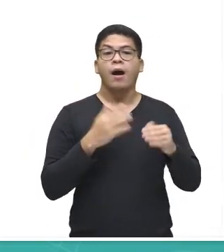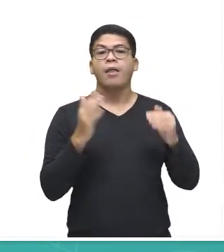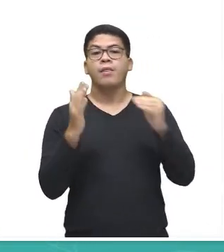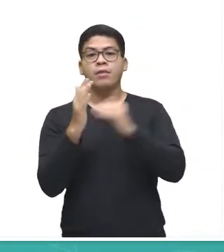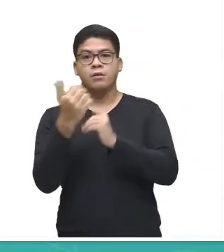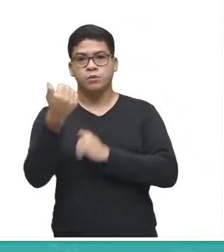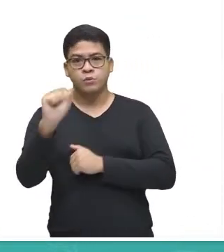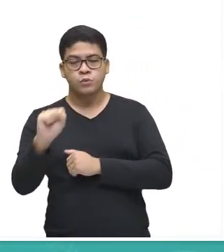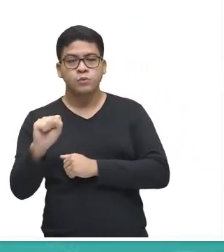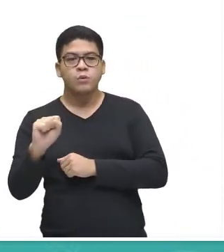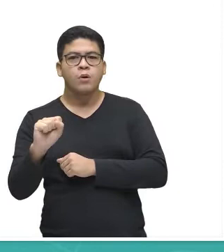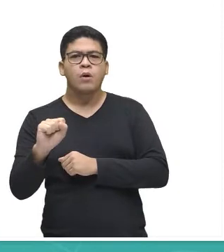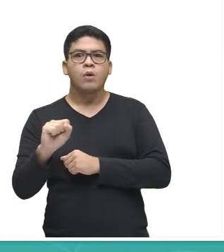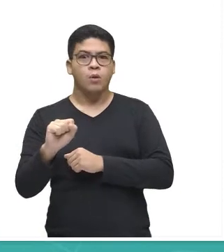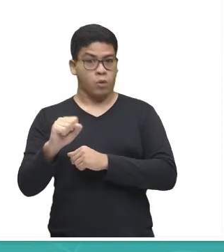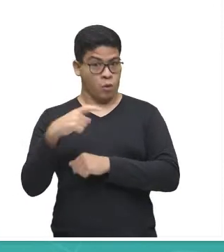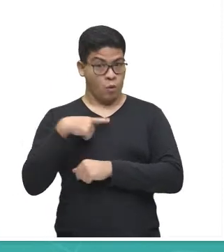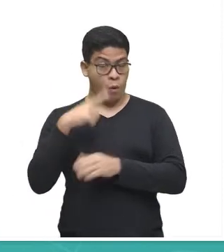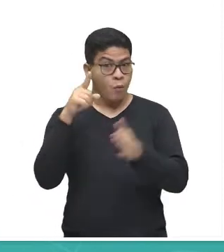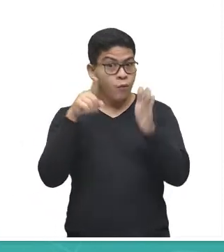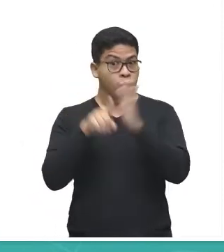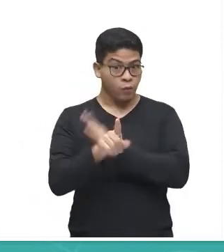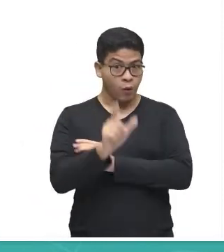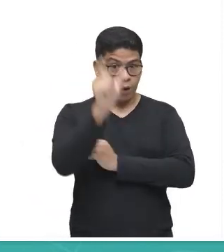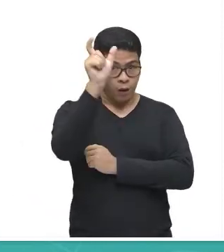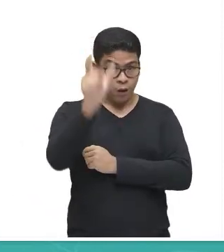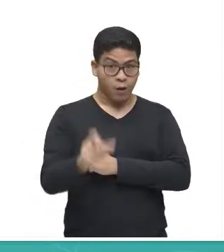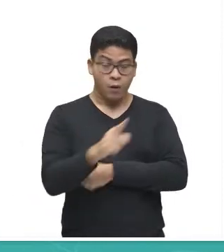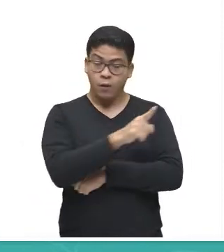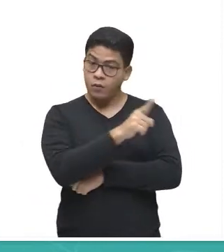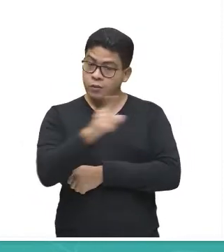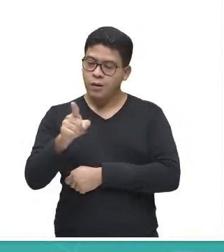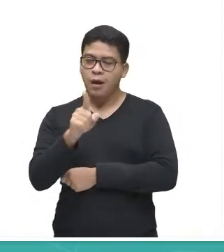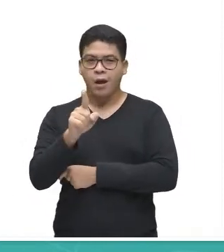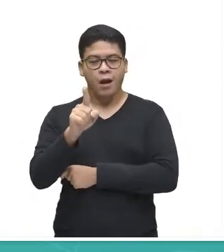um desafio para vocês, viu, gente? Lanço um desafio.